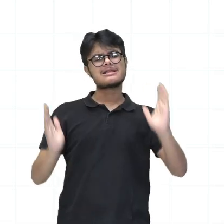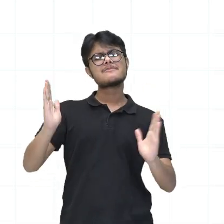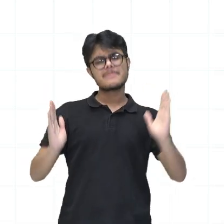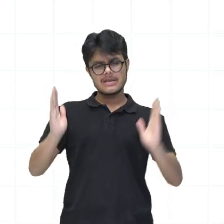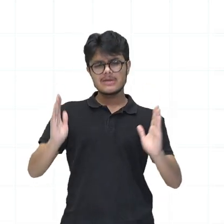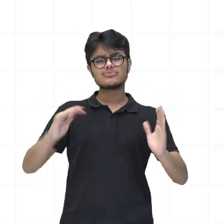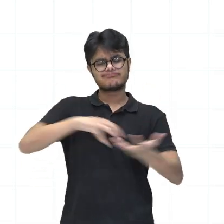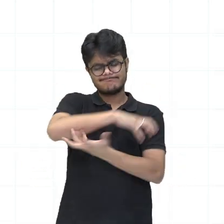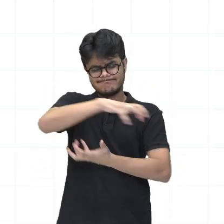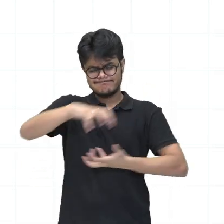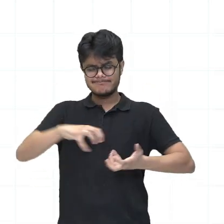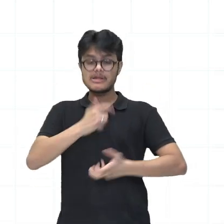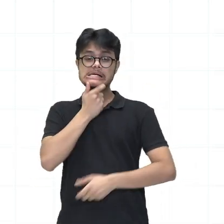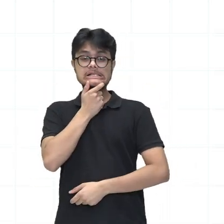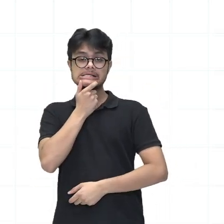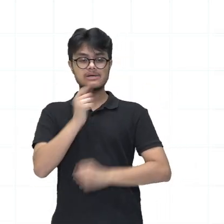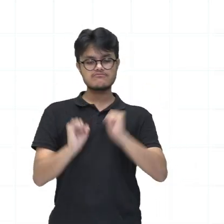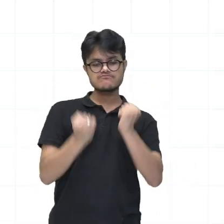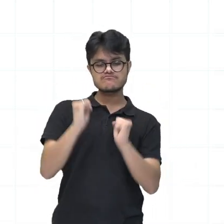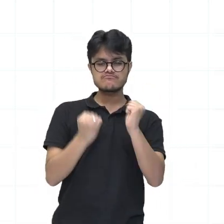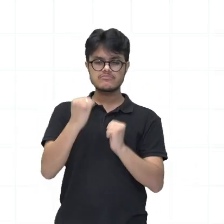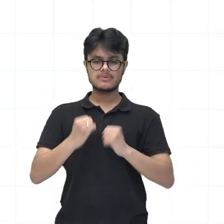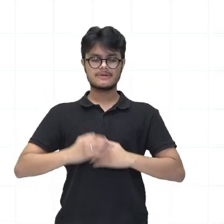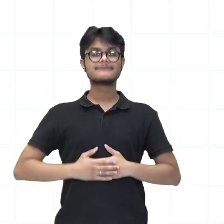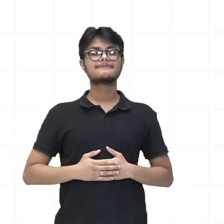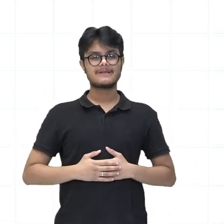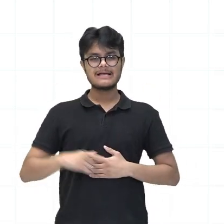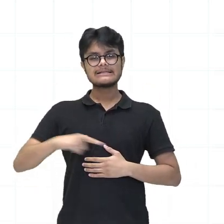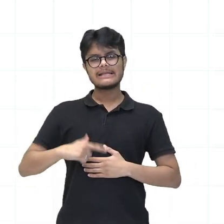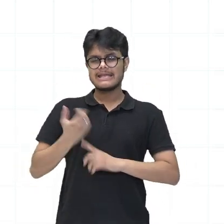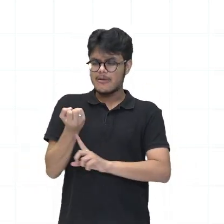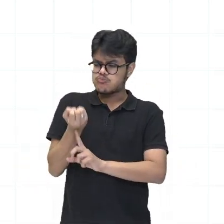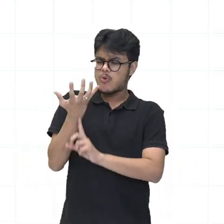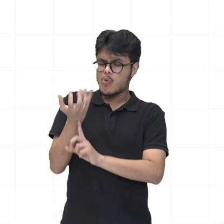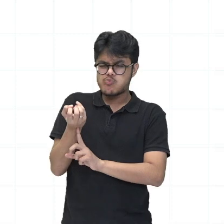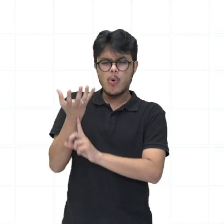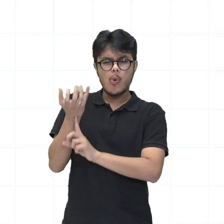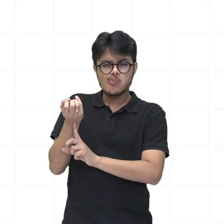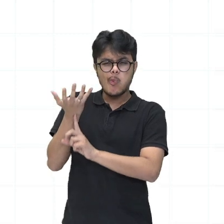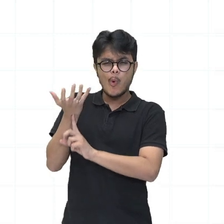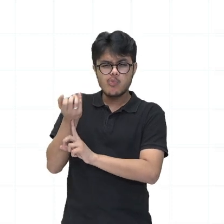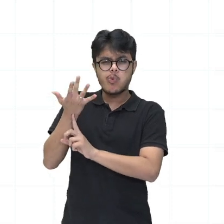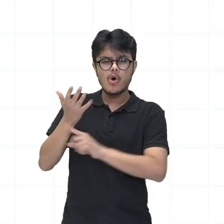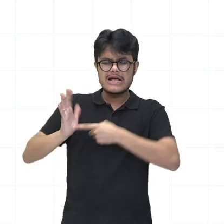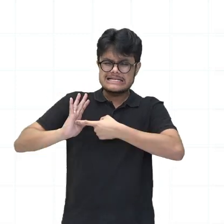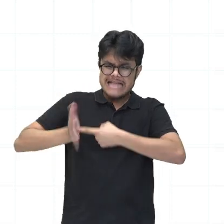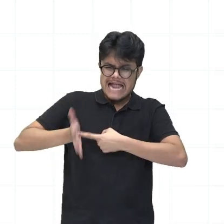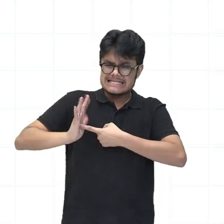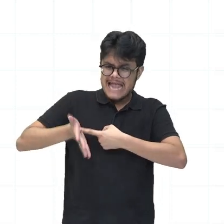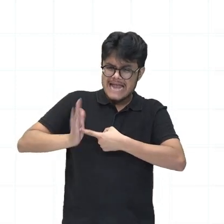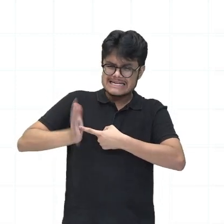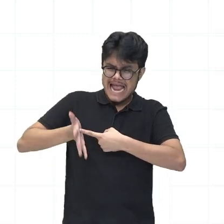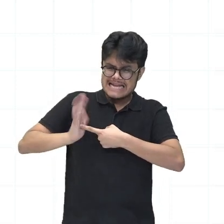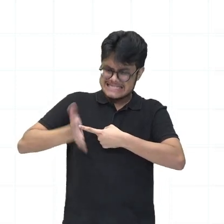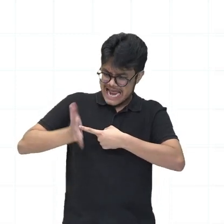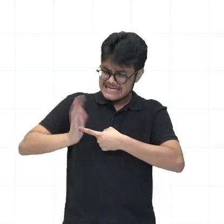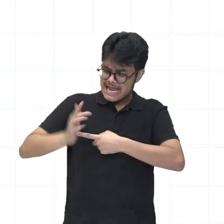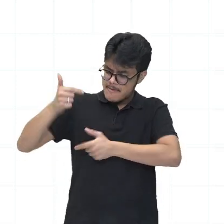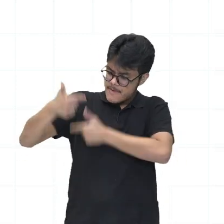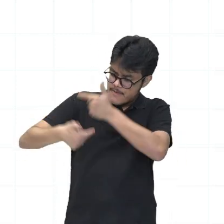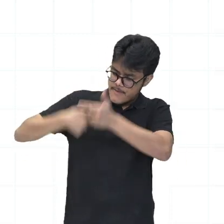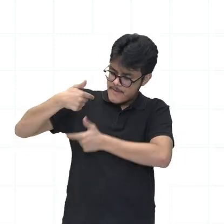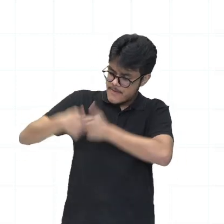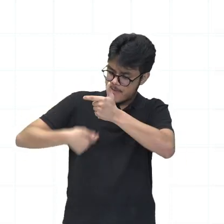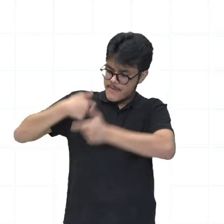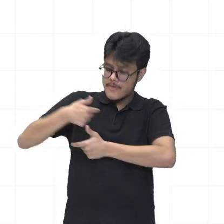Industrial para gerar vapor, né, que movimentavam aí as grandes máquinas da época. Então, nós temos